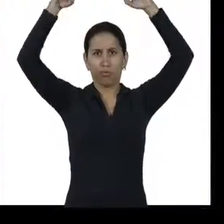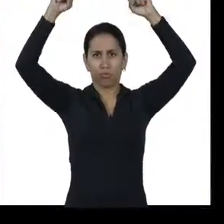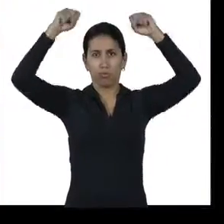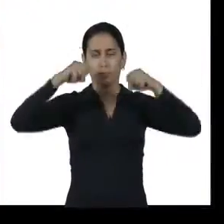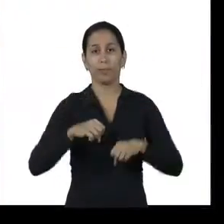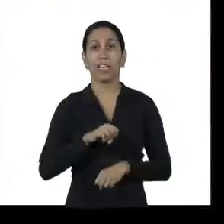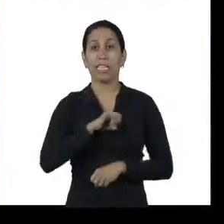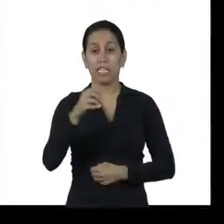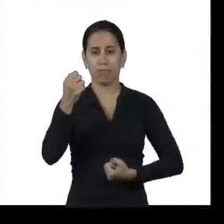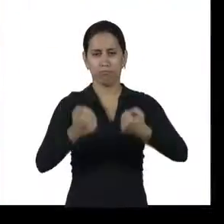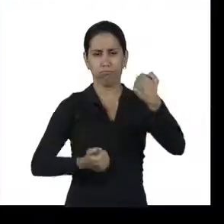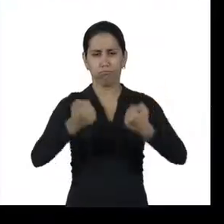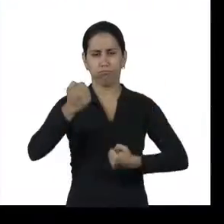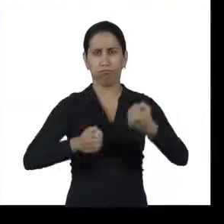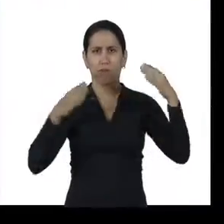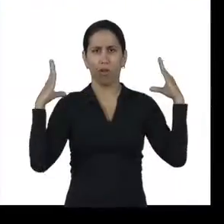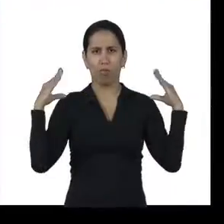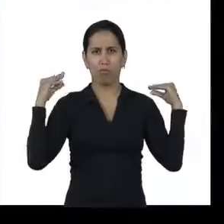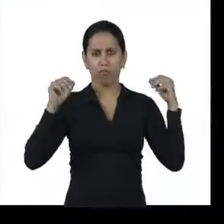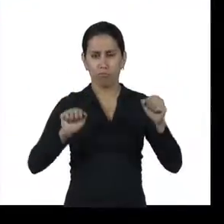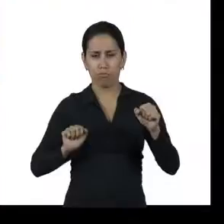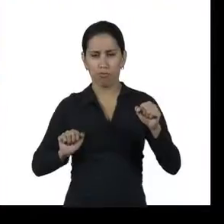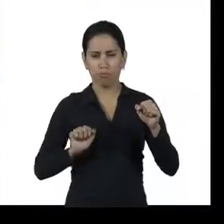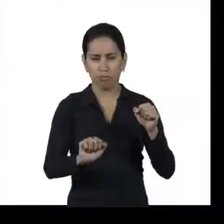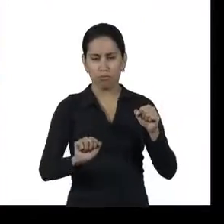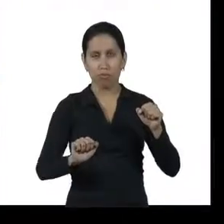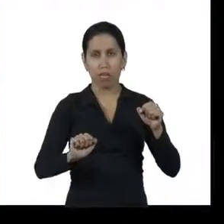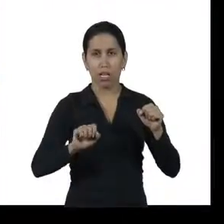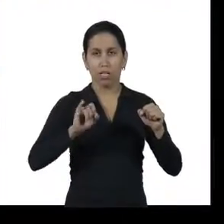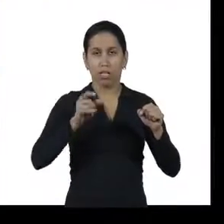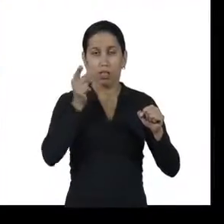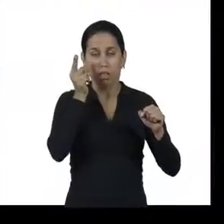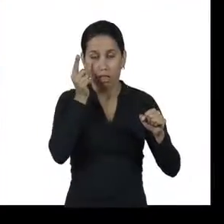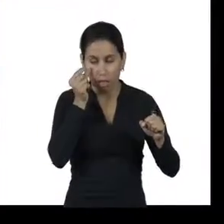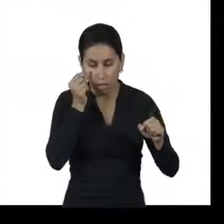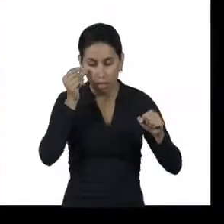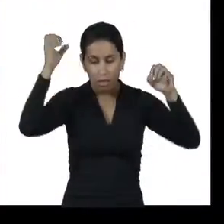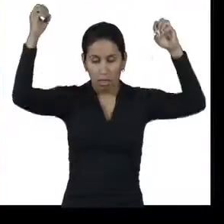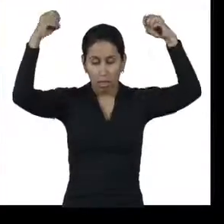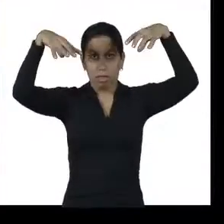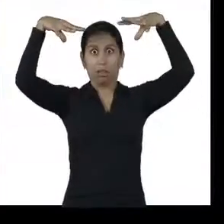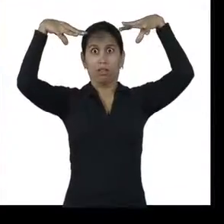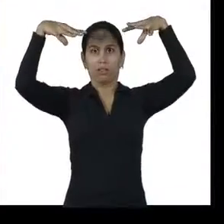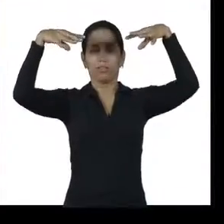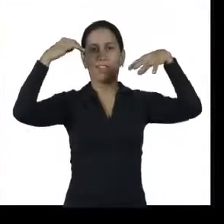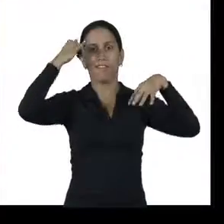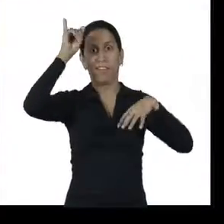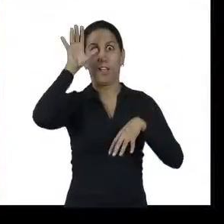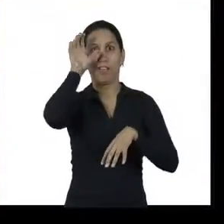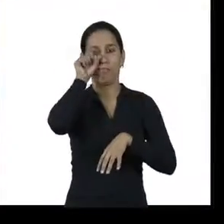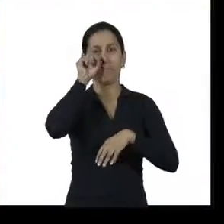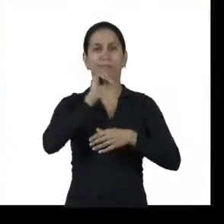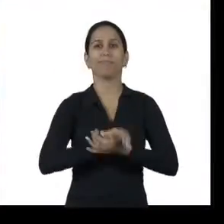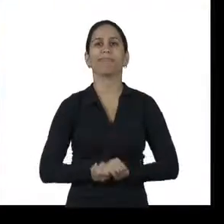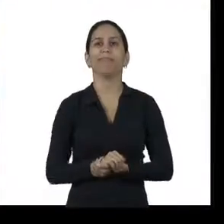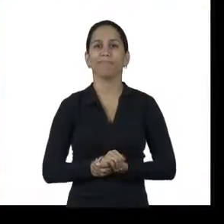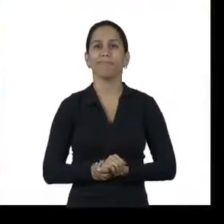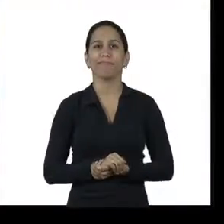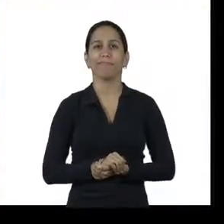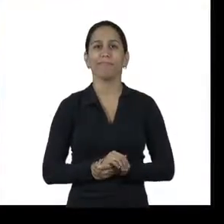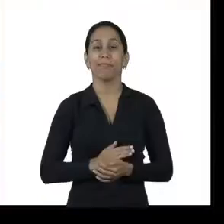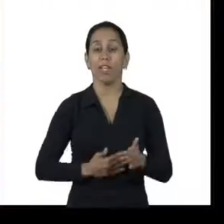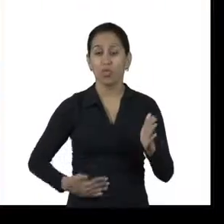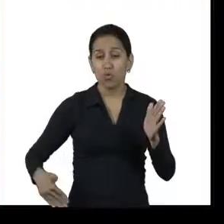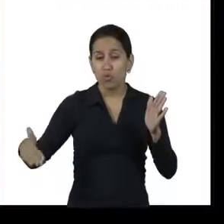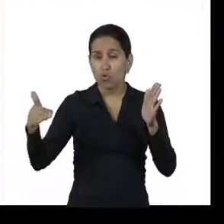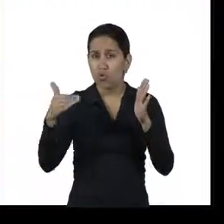freio de estacionamento. Isso diminui a sonolência do operador de caminhão. E todos os veículos devem trabalhar com os